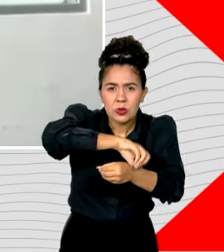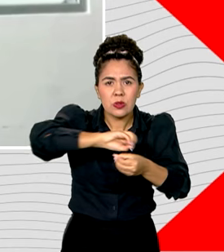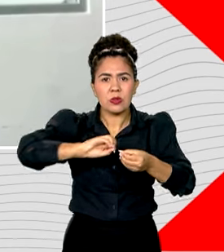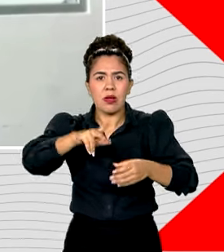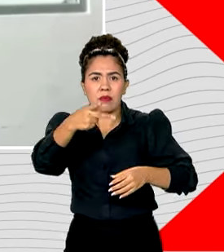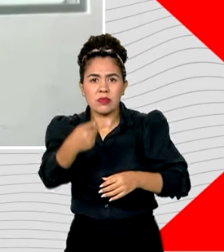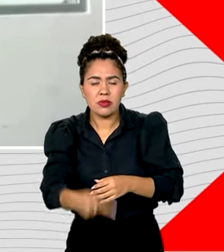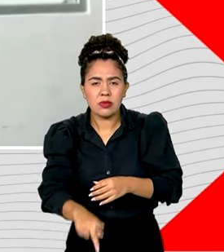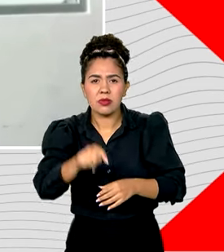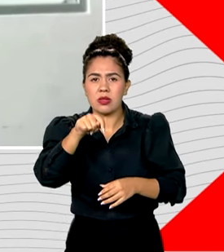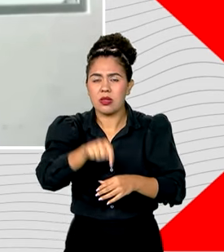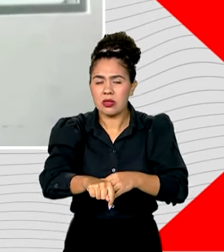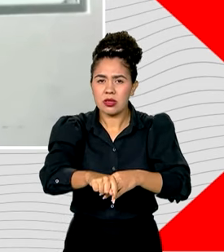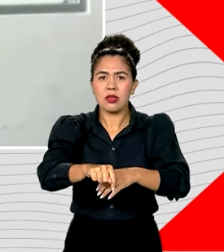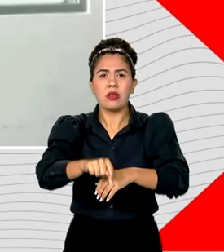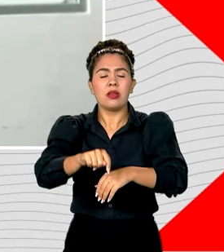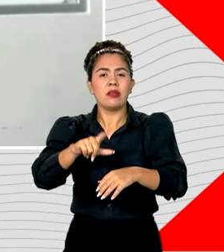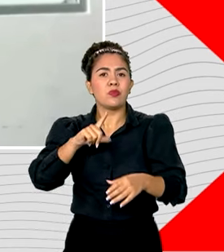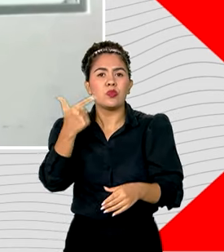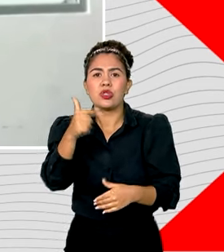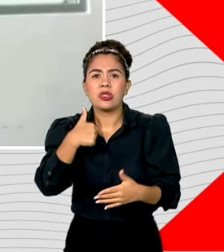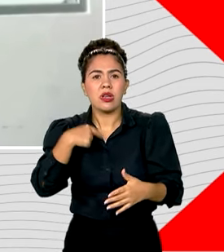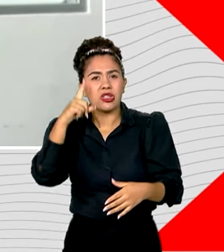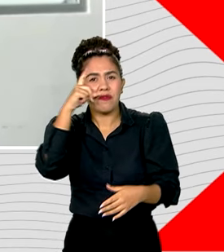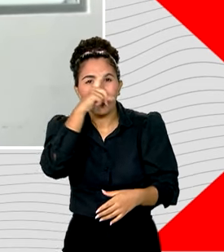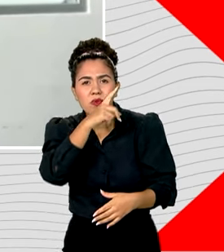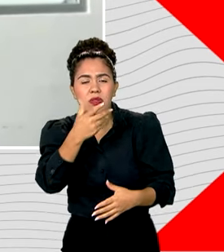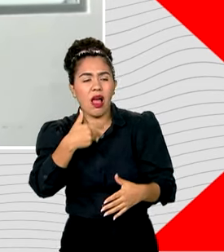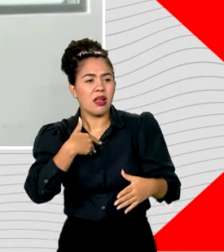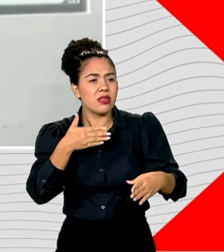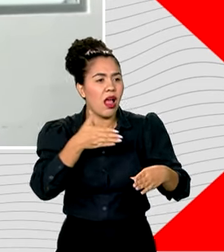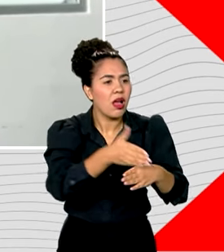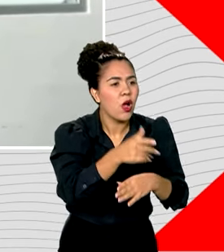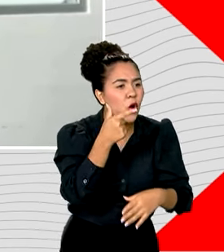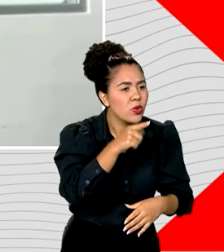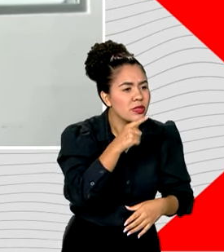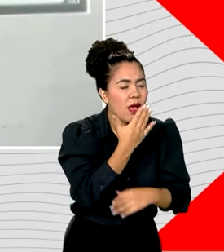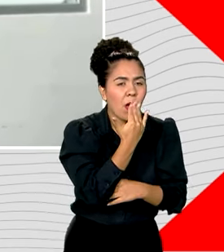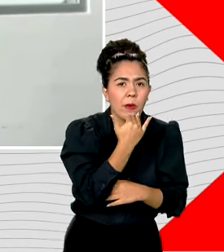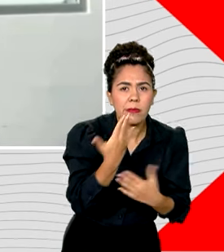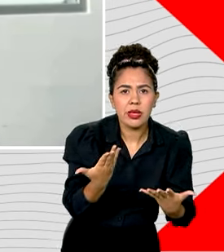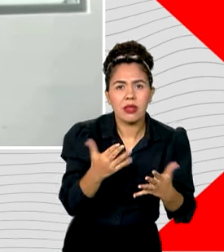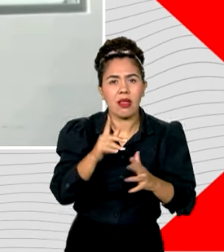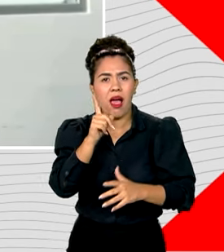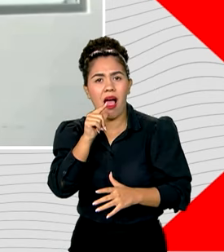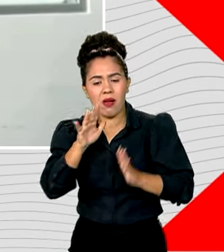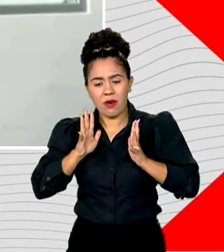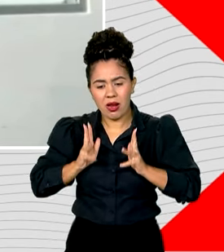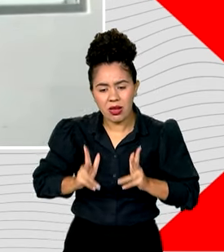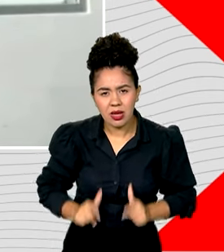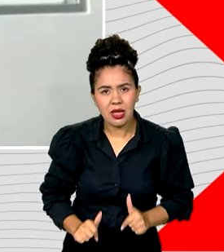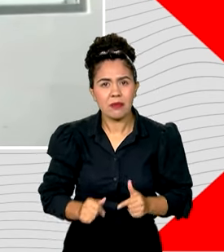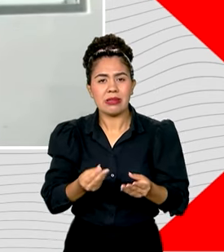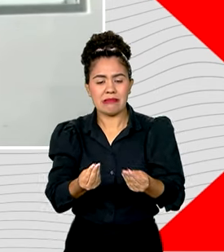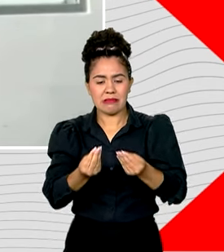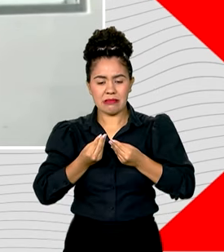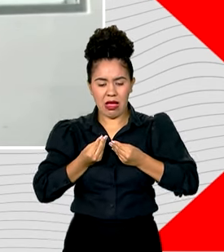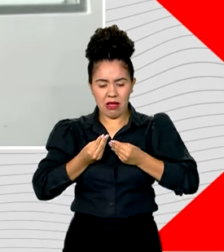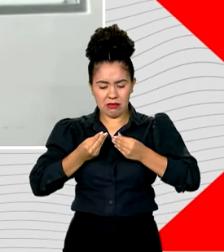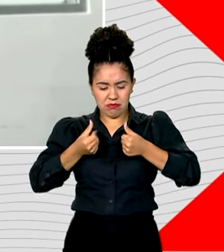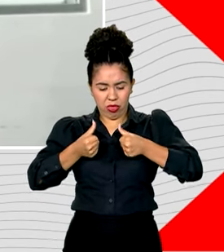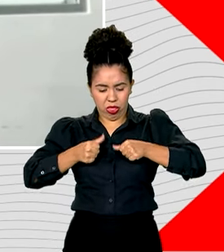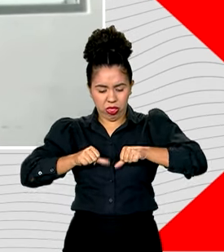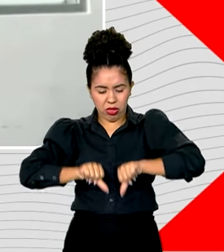dificuldade no acesso à alimentação de qualidade dificuldade no acesso à água potável e isso obviamente traz problemas à saúde a senhora sabe bem disso